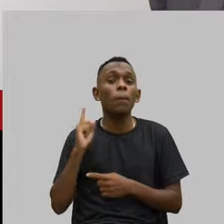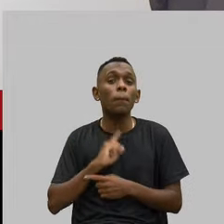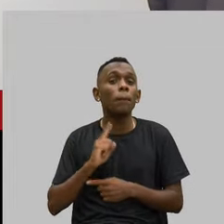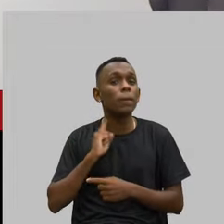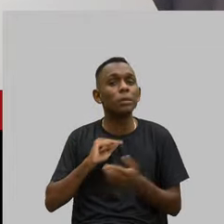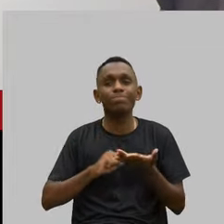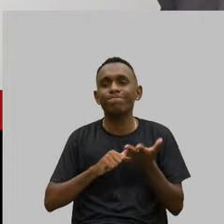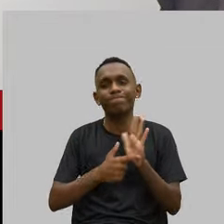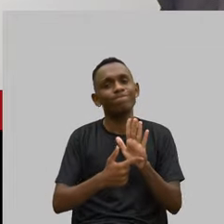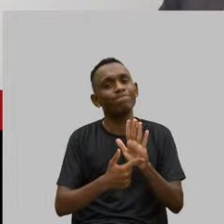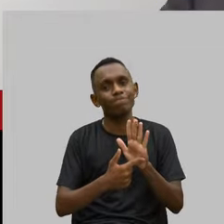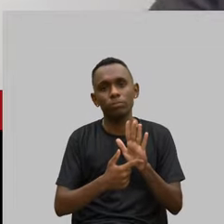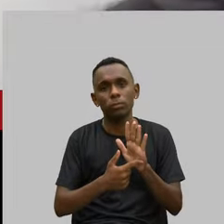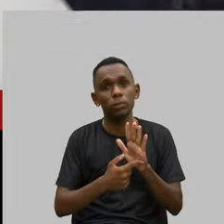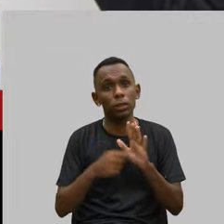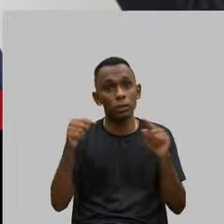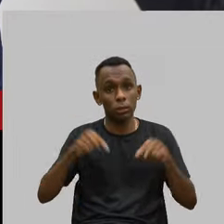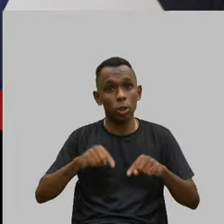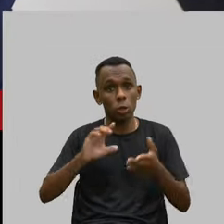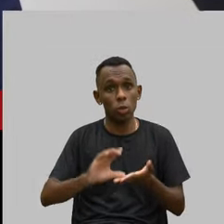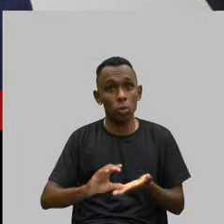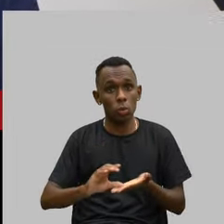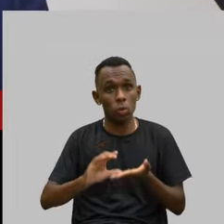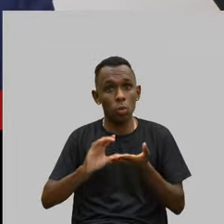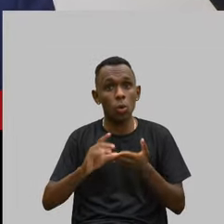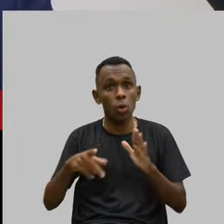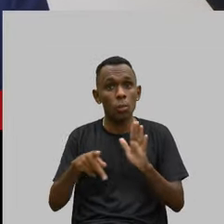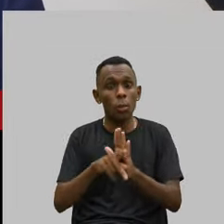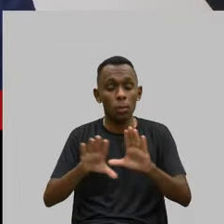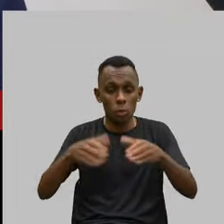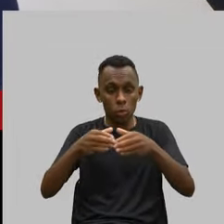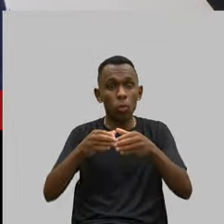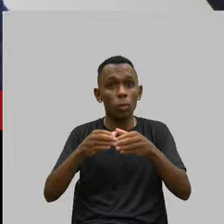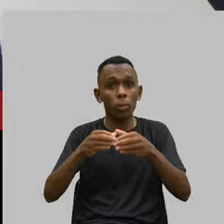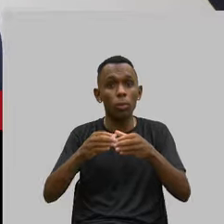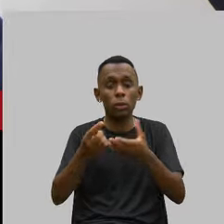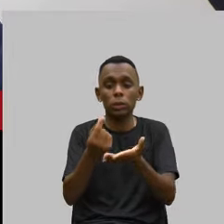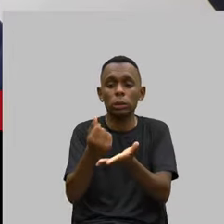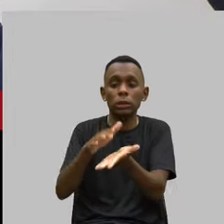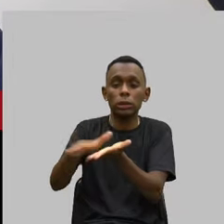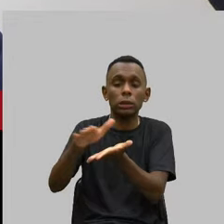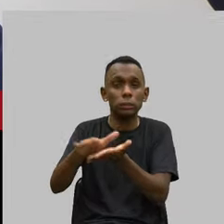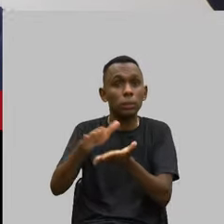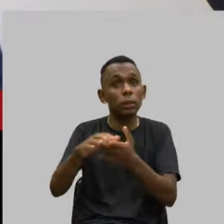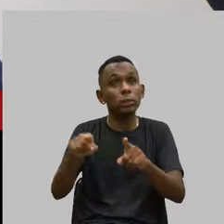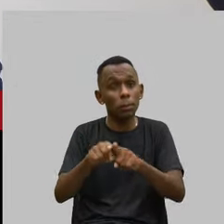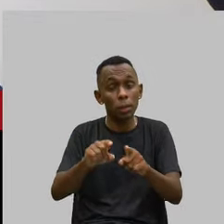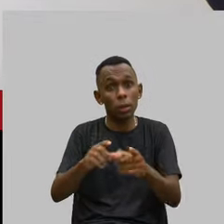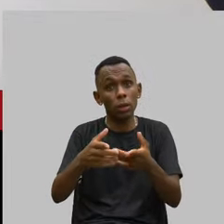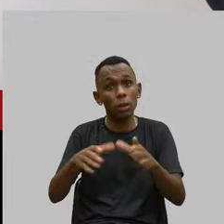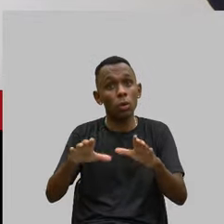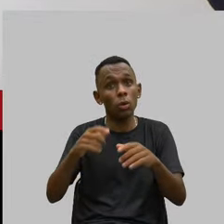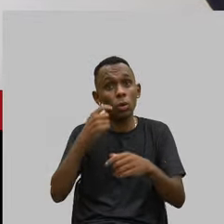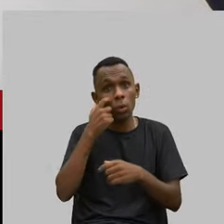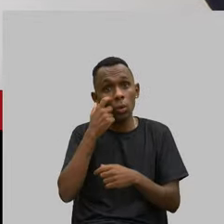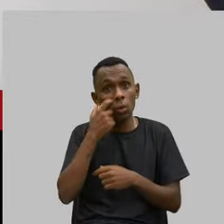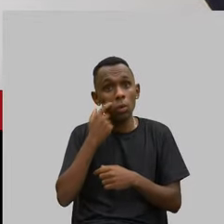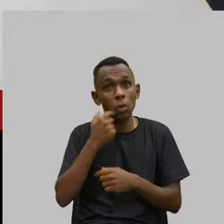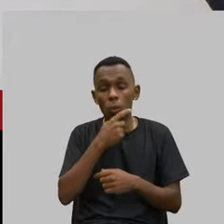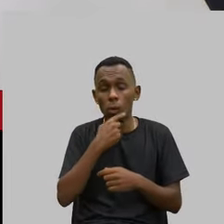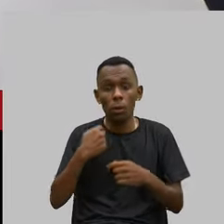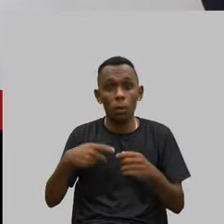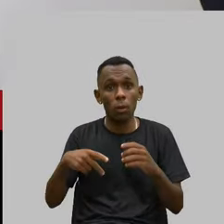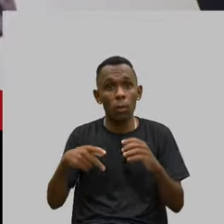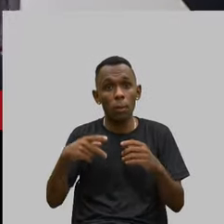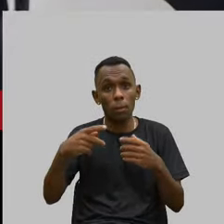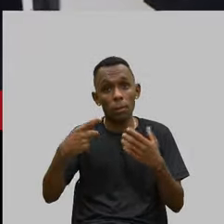apresentar para essa comissão as despesas obrigatórias Inclusive a questão do fundeb do fundeb não desculpa do piso do